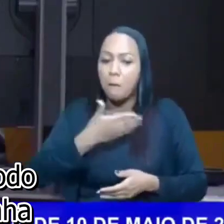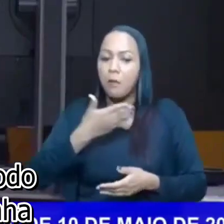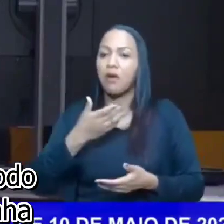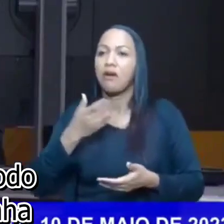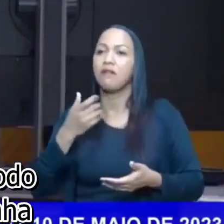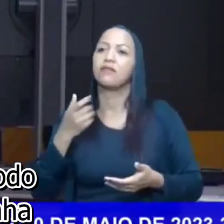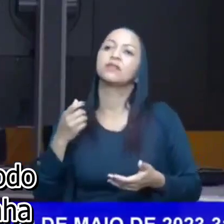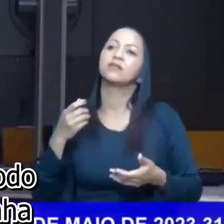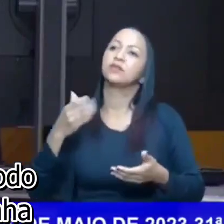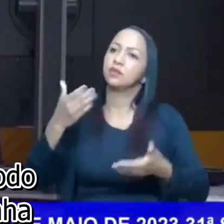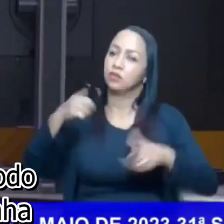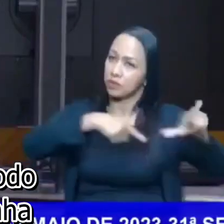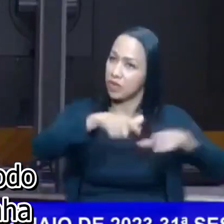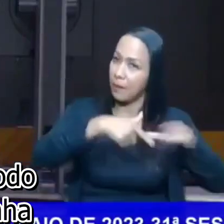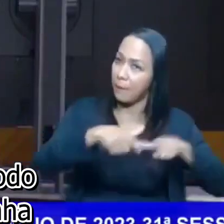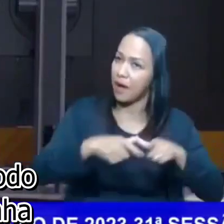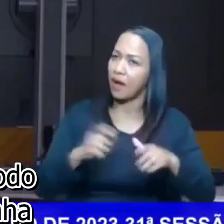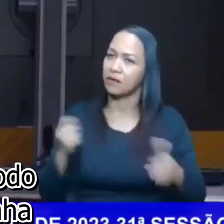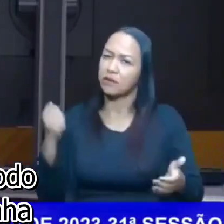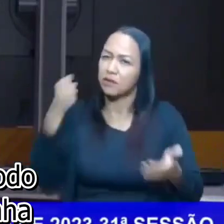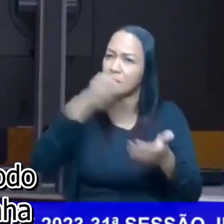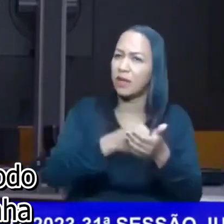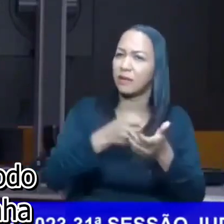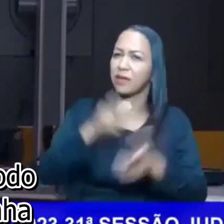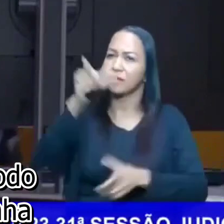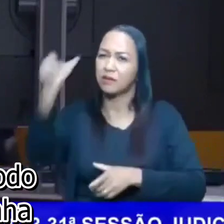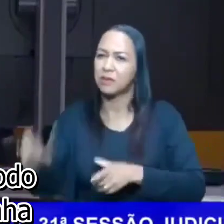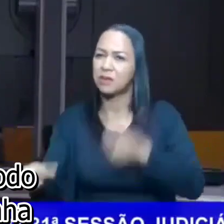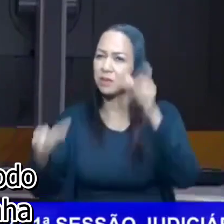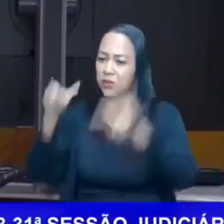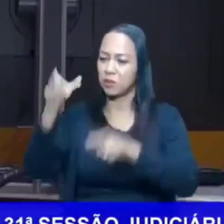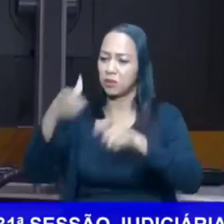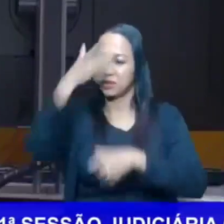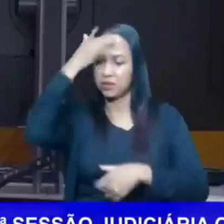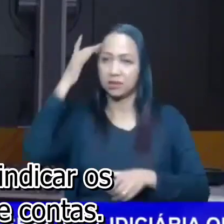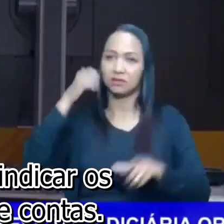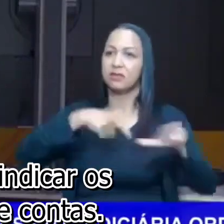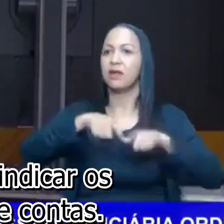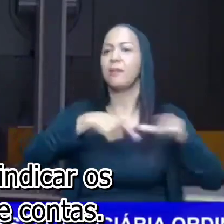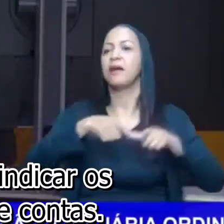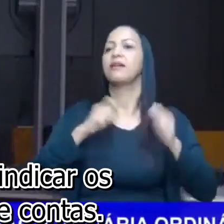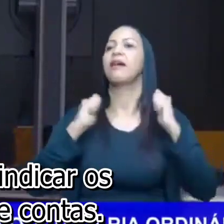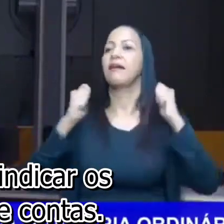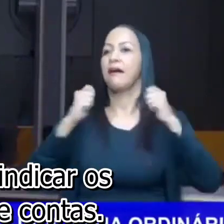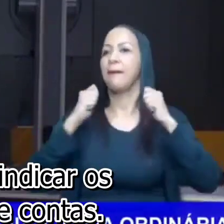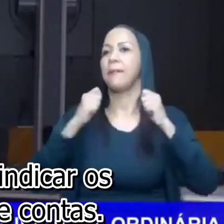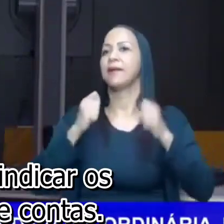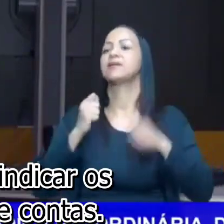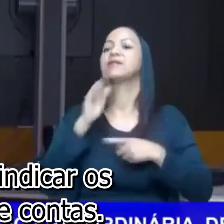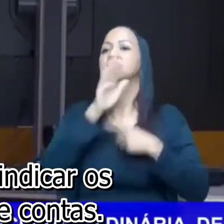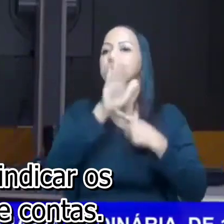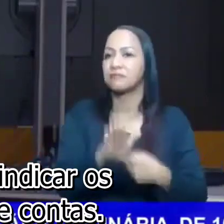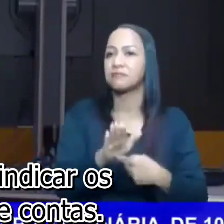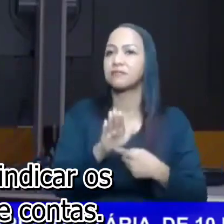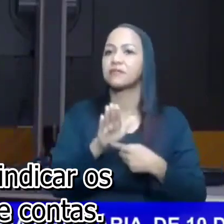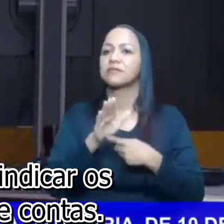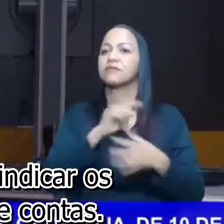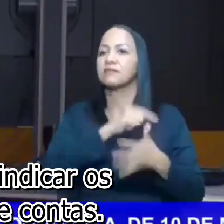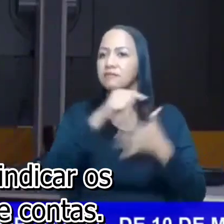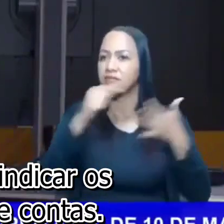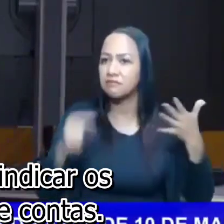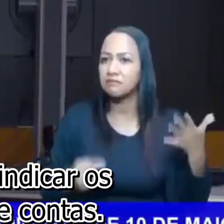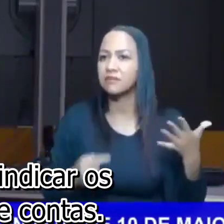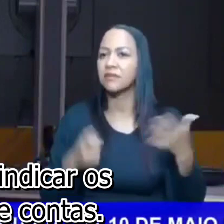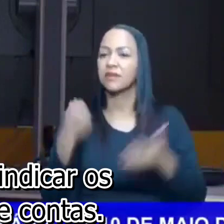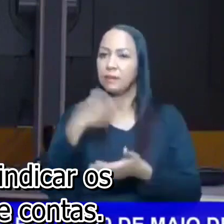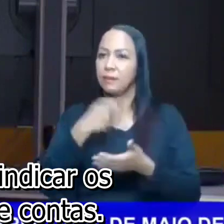dos serviços, todo o gasto que envolve pessoal de campanha, a Resolução 23.607 é explícita a indicar os elementos que